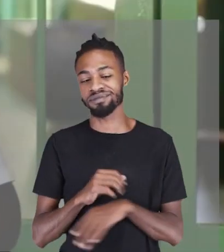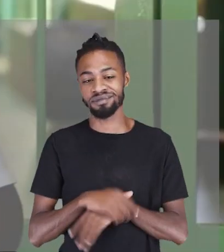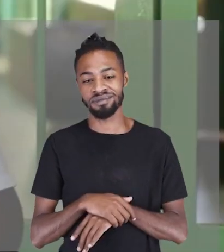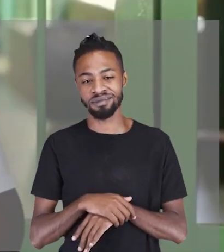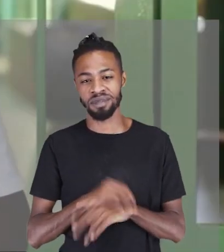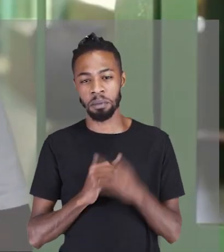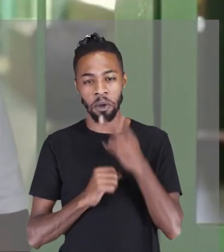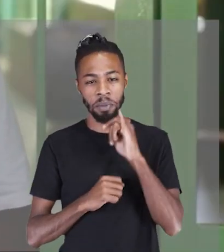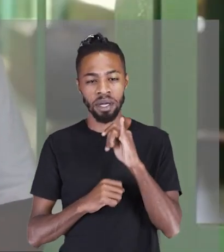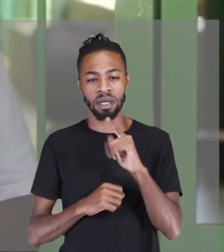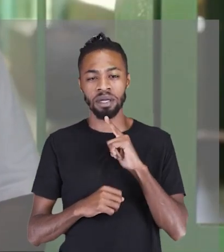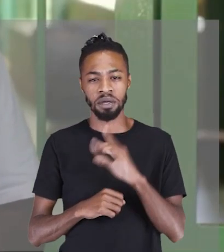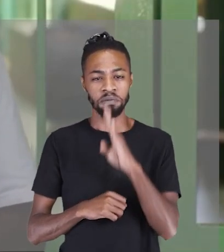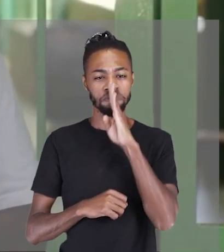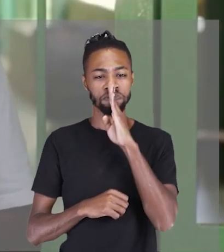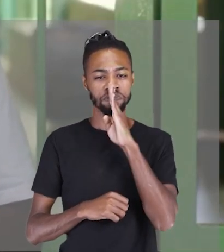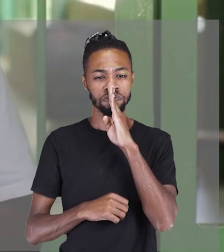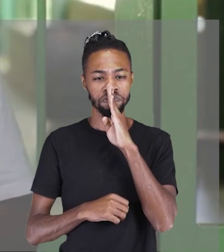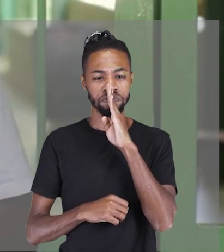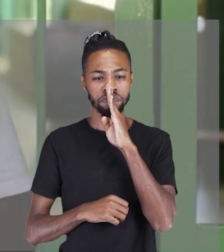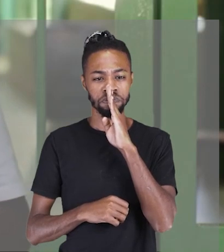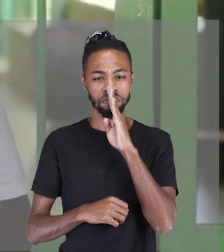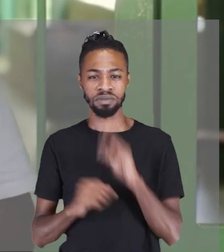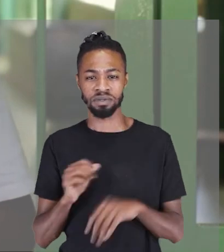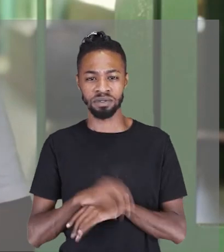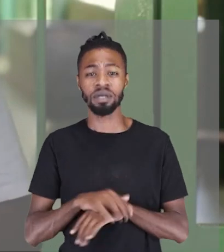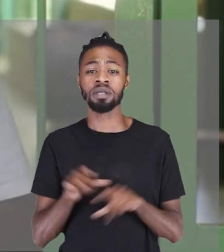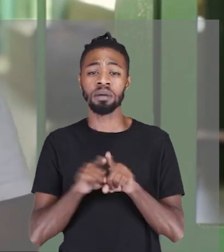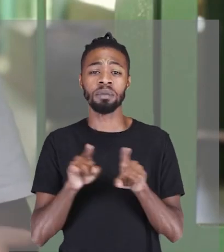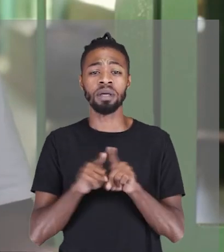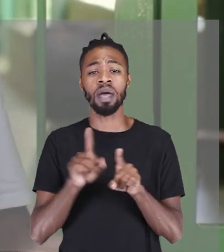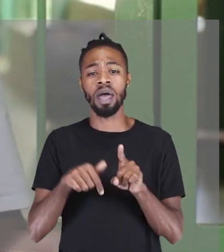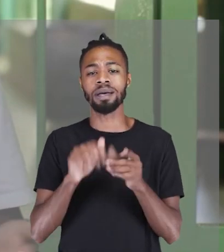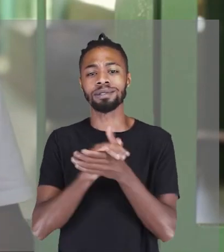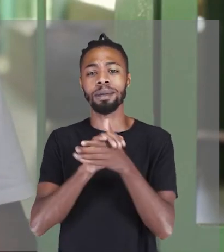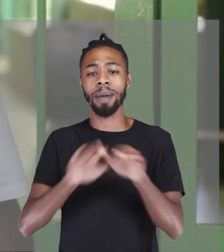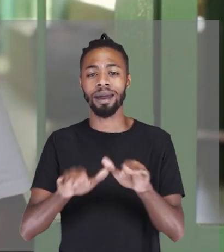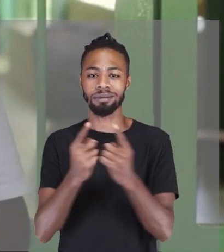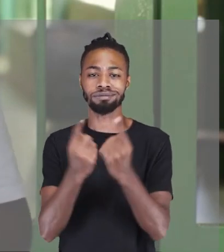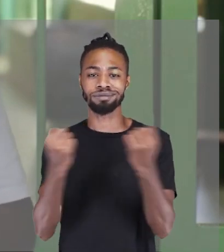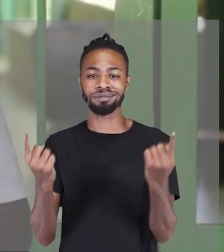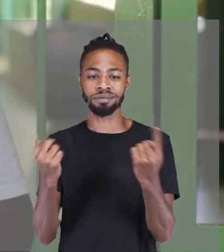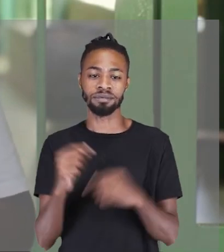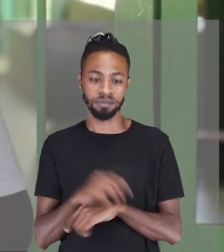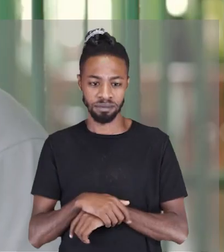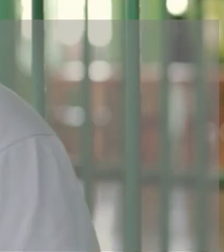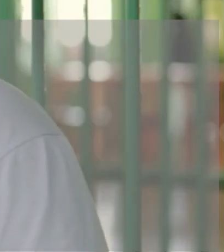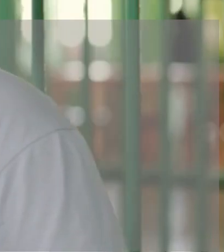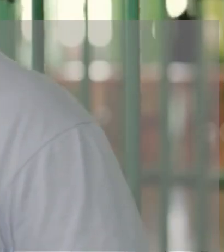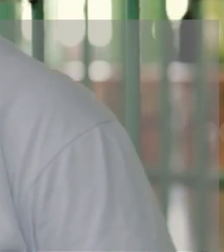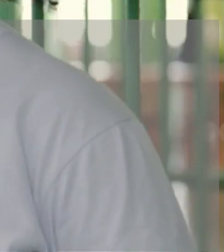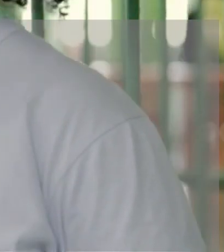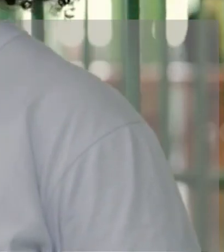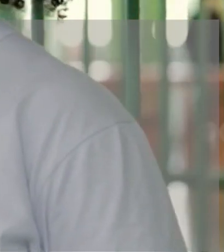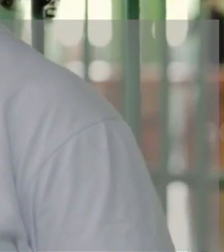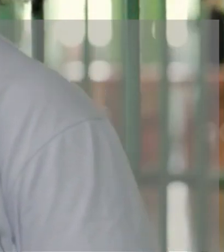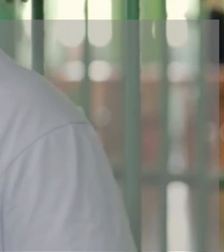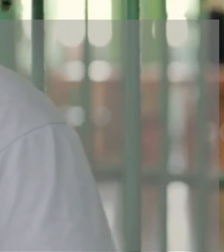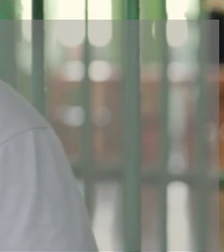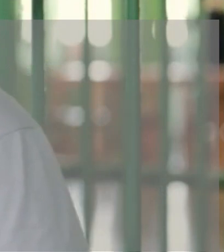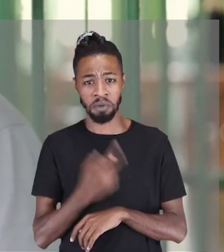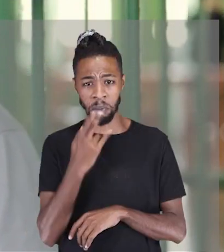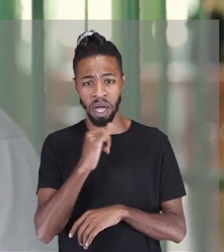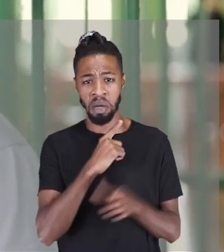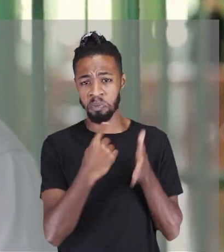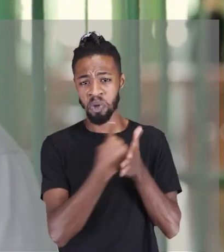Meu pai não é muito não. Meu pai e a mãe é separada, aí acaba que a gente fica... meu pai não é tão presente assim. É só a sua mãe